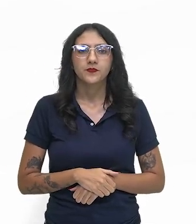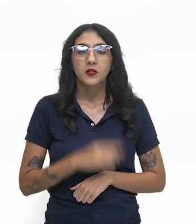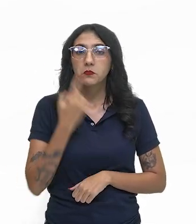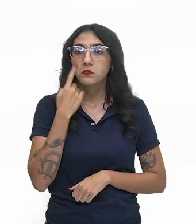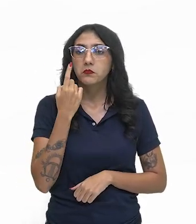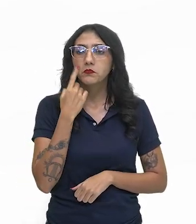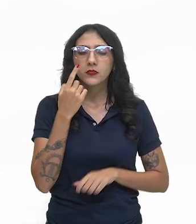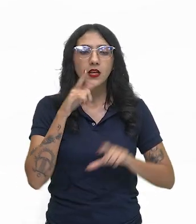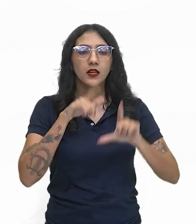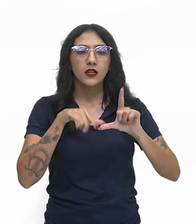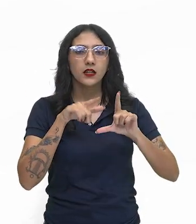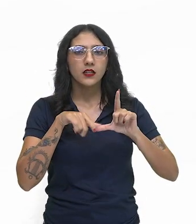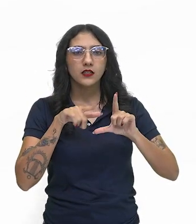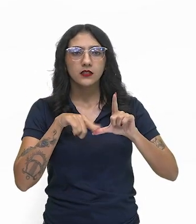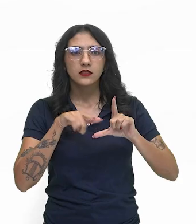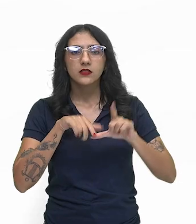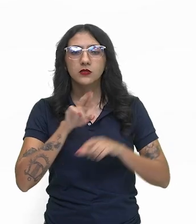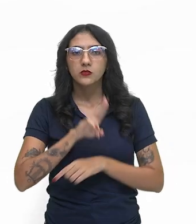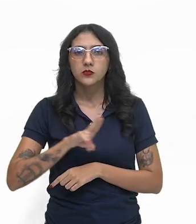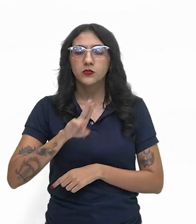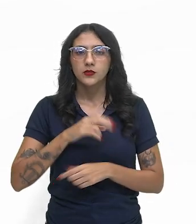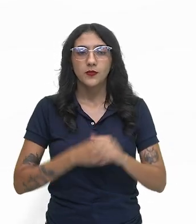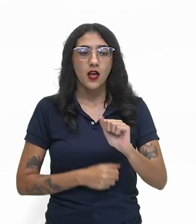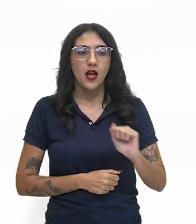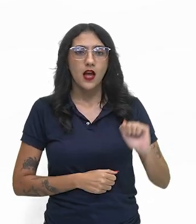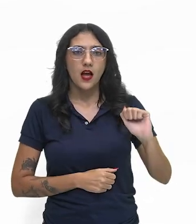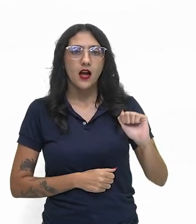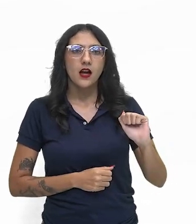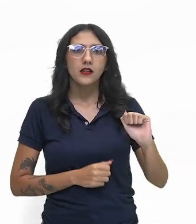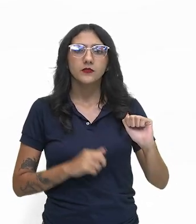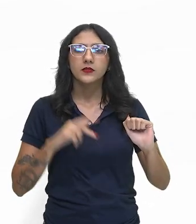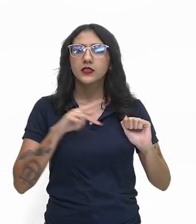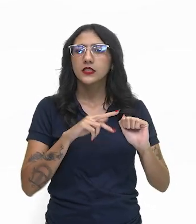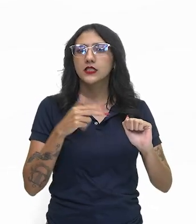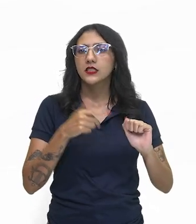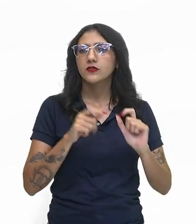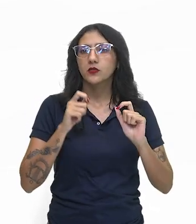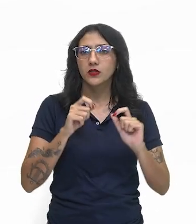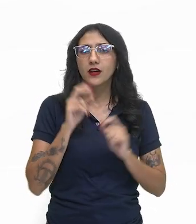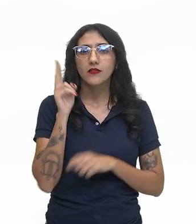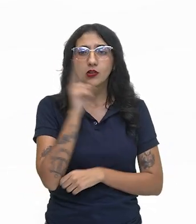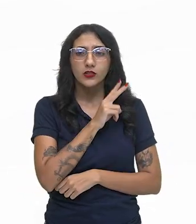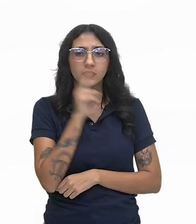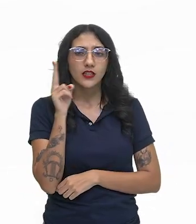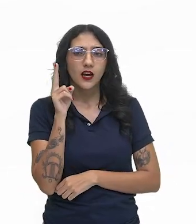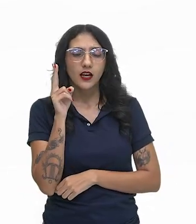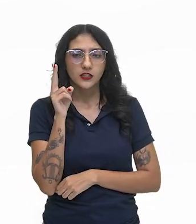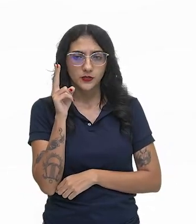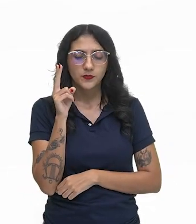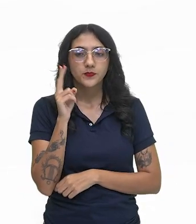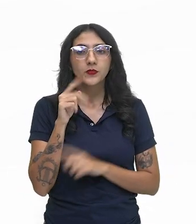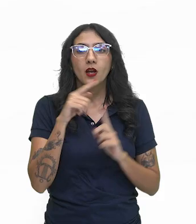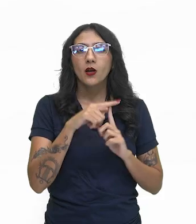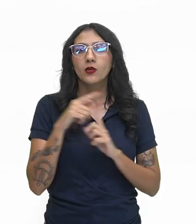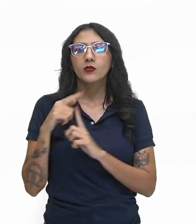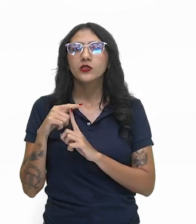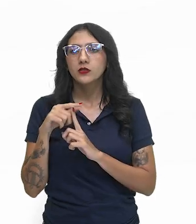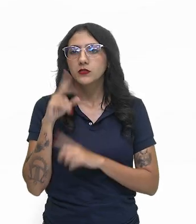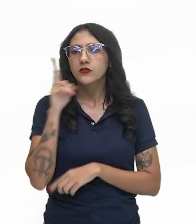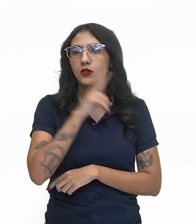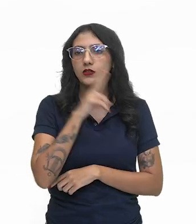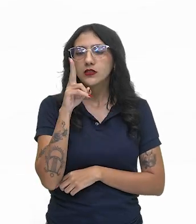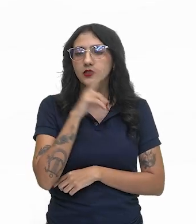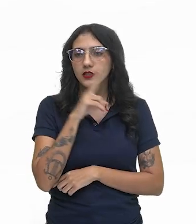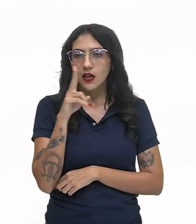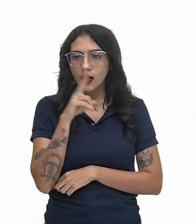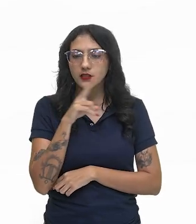temos aí, A representa a aceleração, que é o módulo da